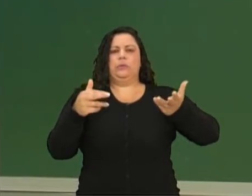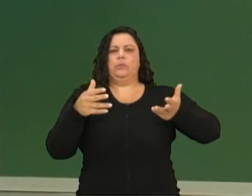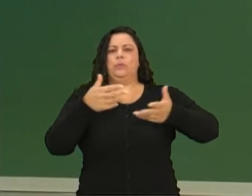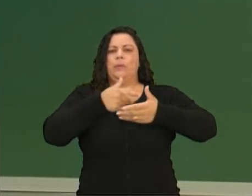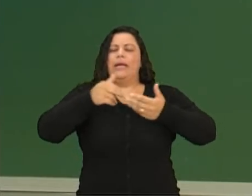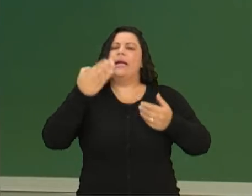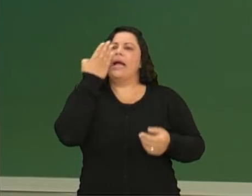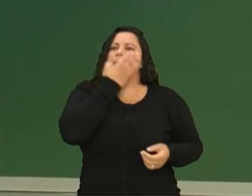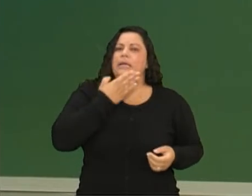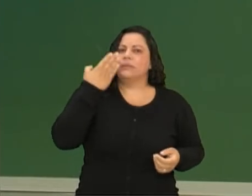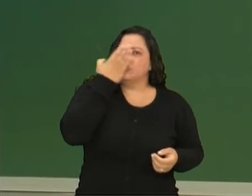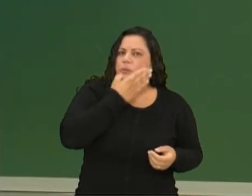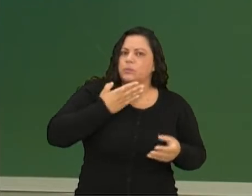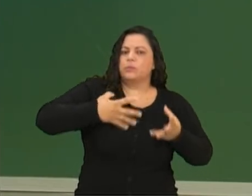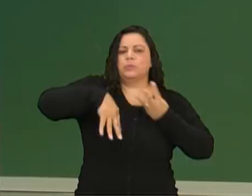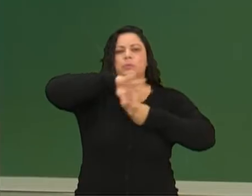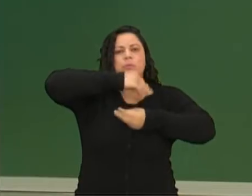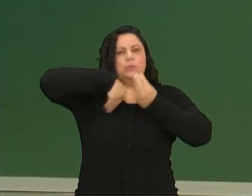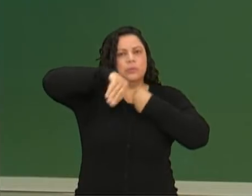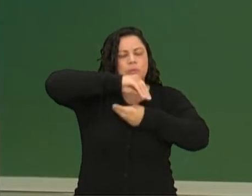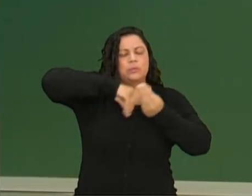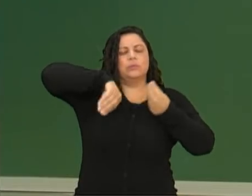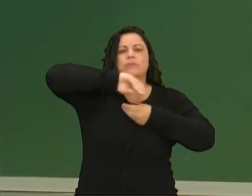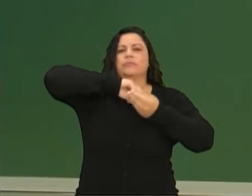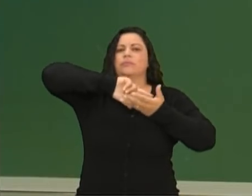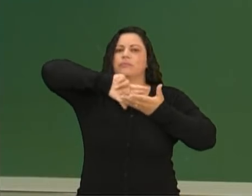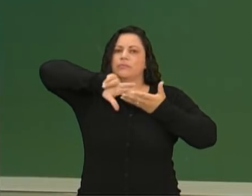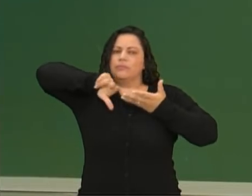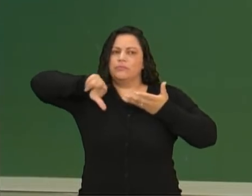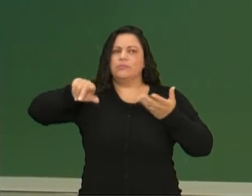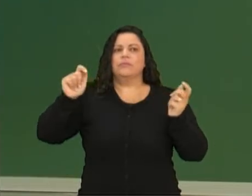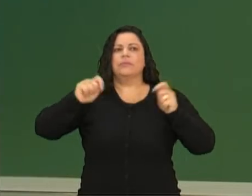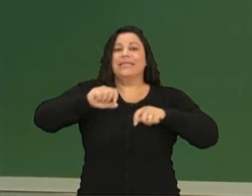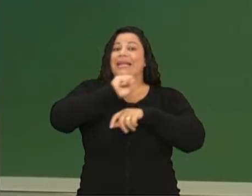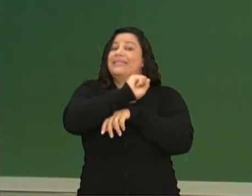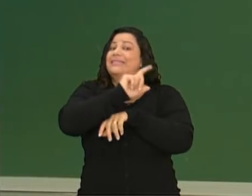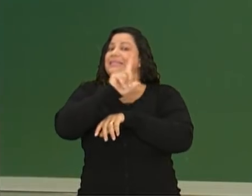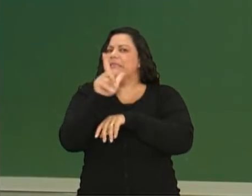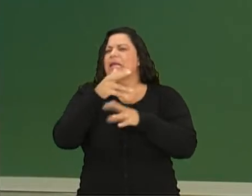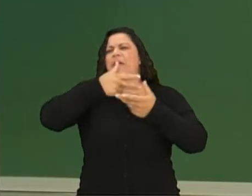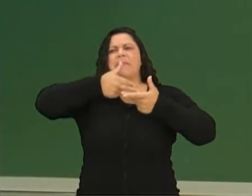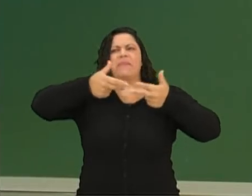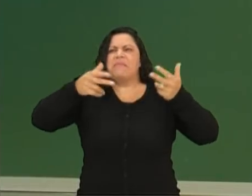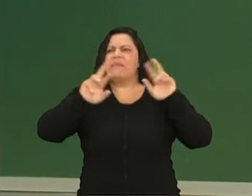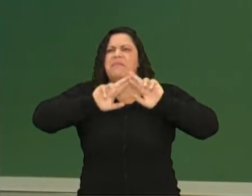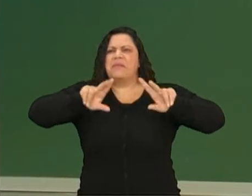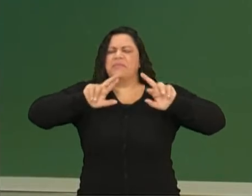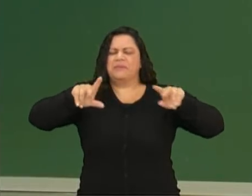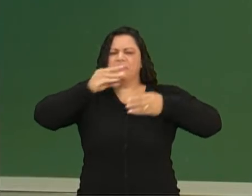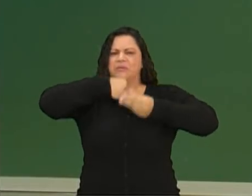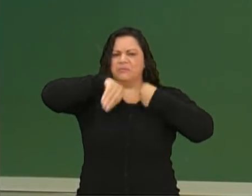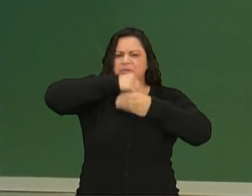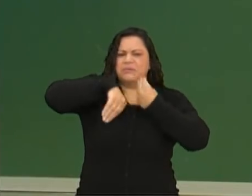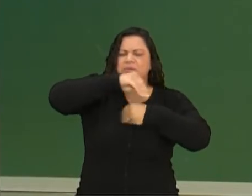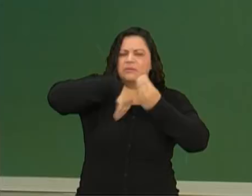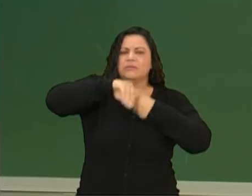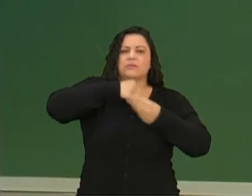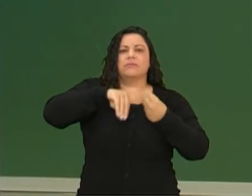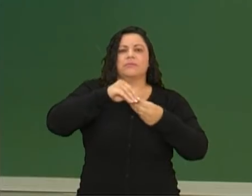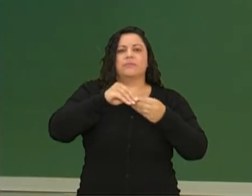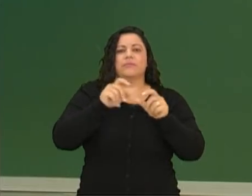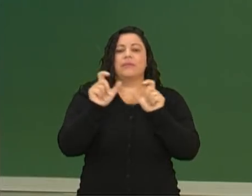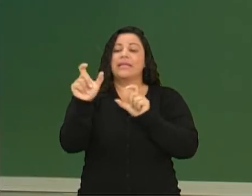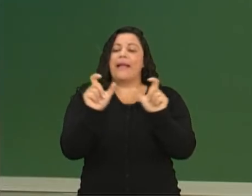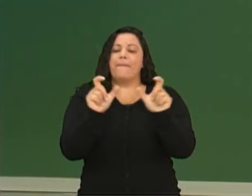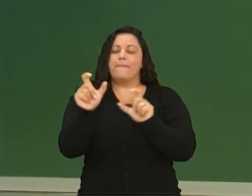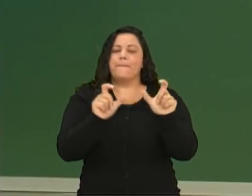alguns açúcares dissolvidos e também pequenos fragmentos chamados de plaquetas, tá? Quanto